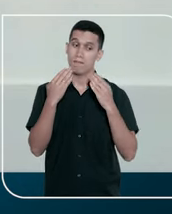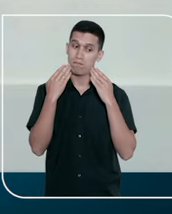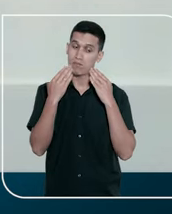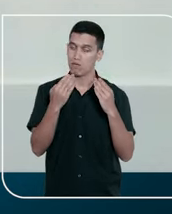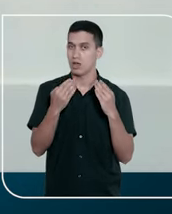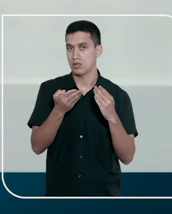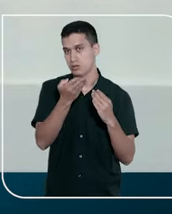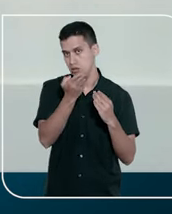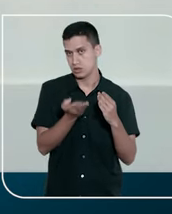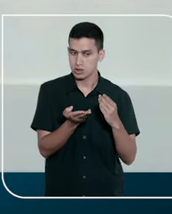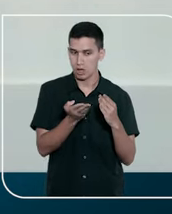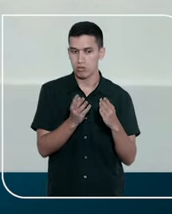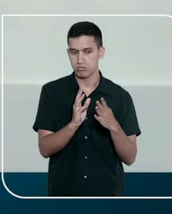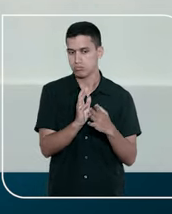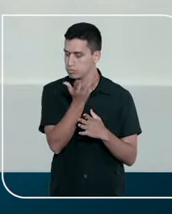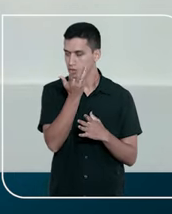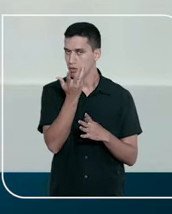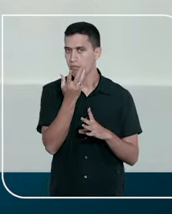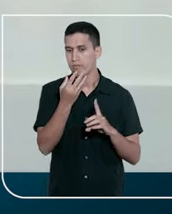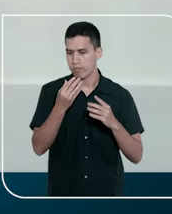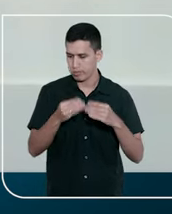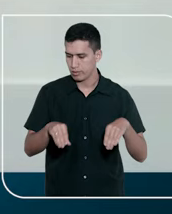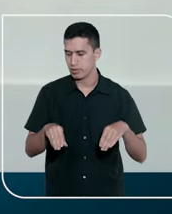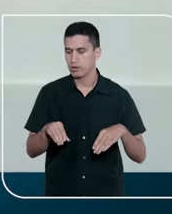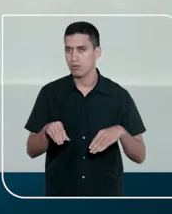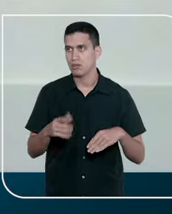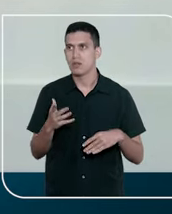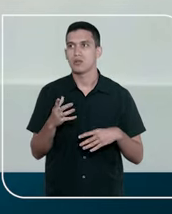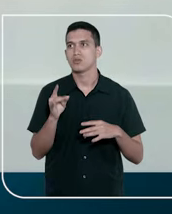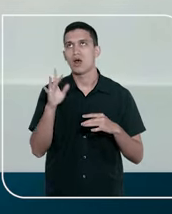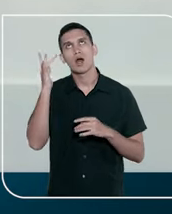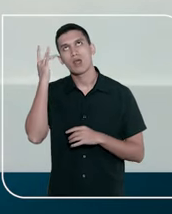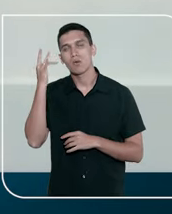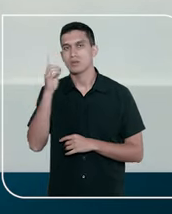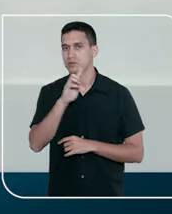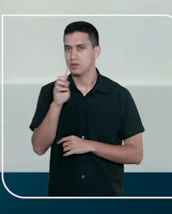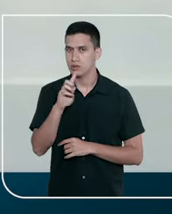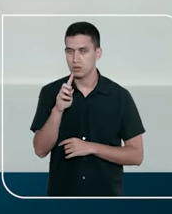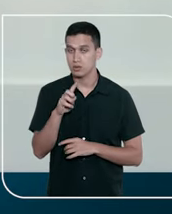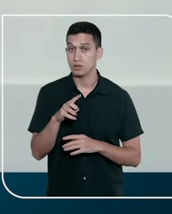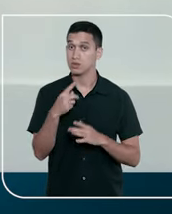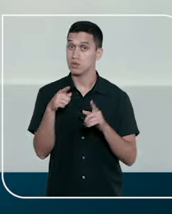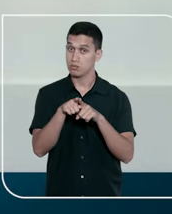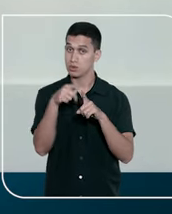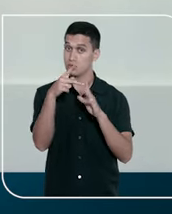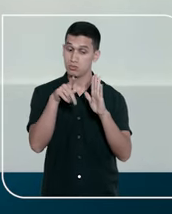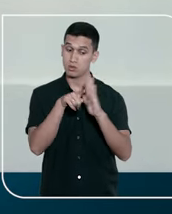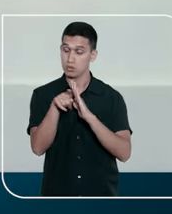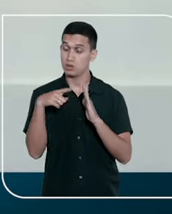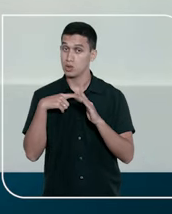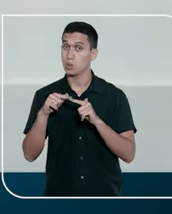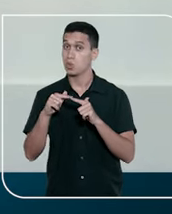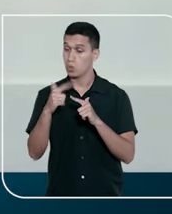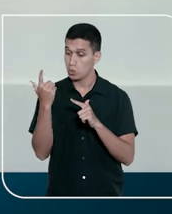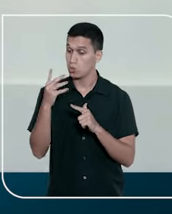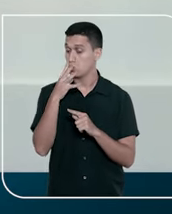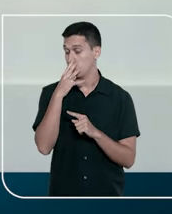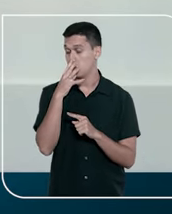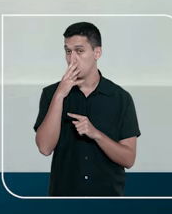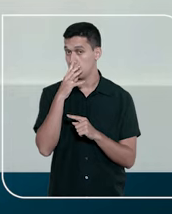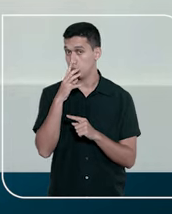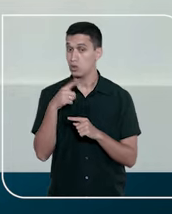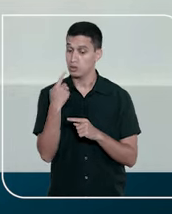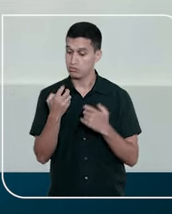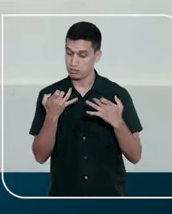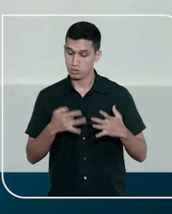presumido. E aí, na sua pergunta, tem um outro aspecto interessante, né? Nós estamos falando de